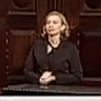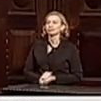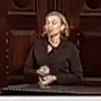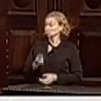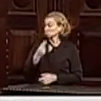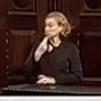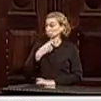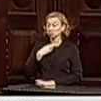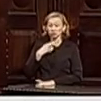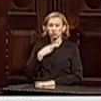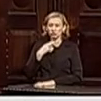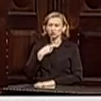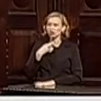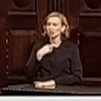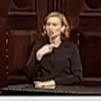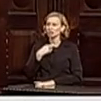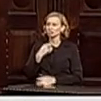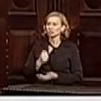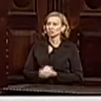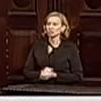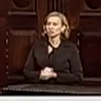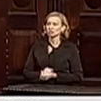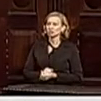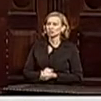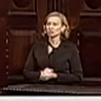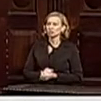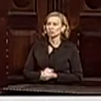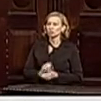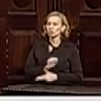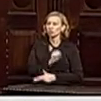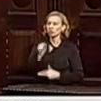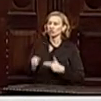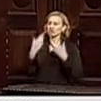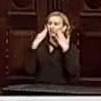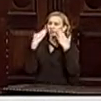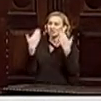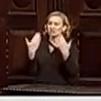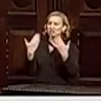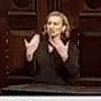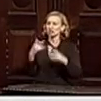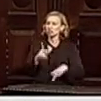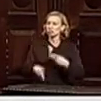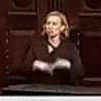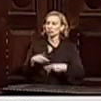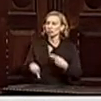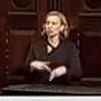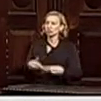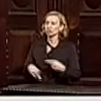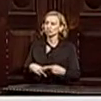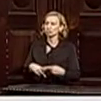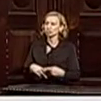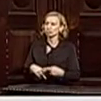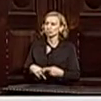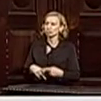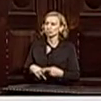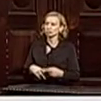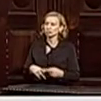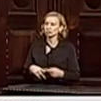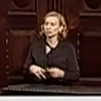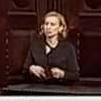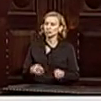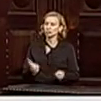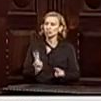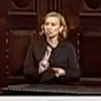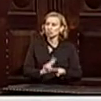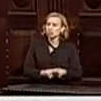Não podemos nós, um poder que representa a população, estar nesse momento sob júdice,